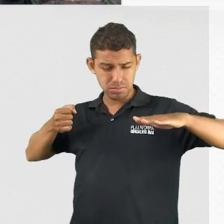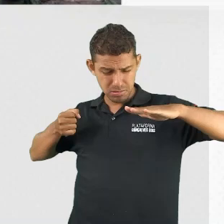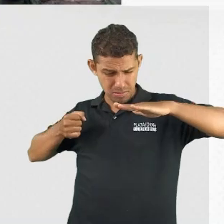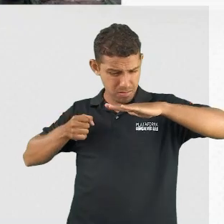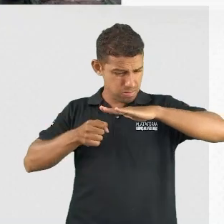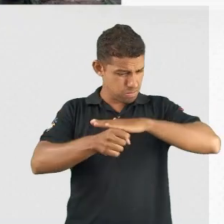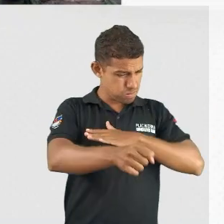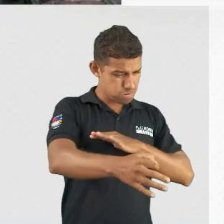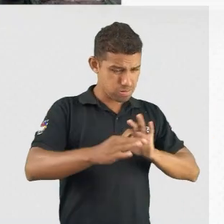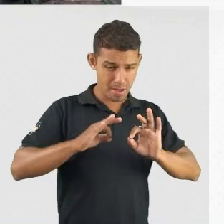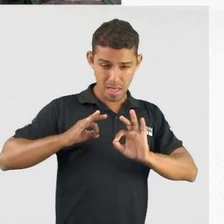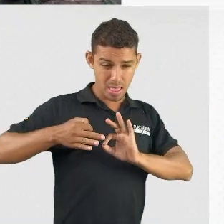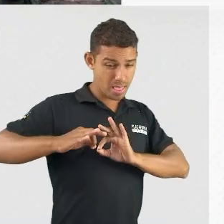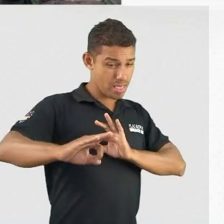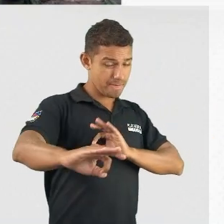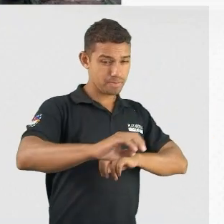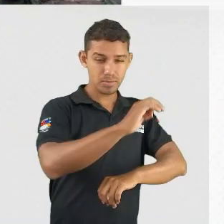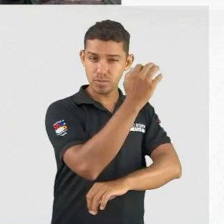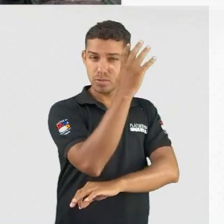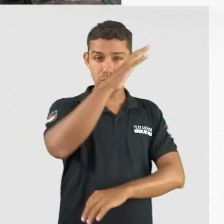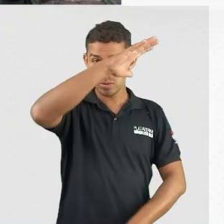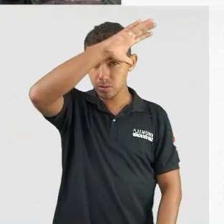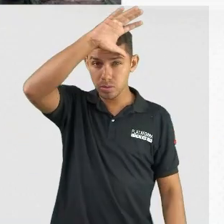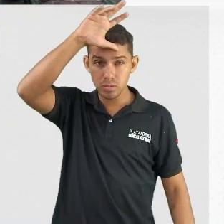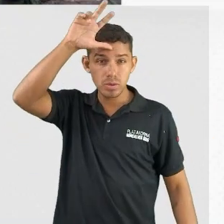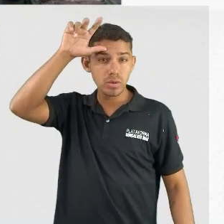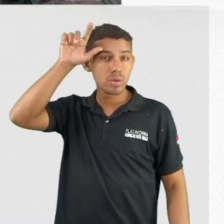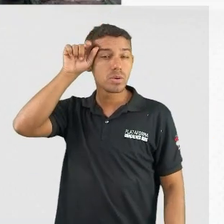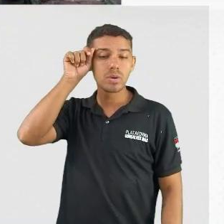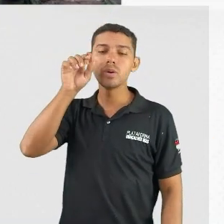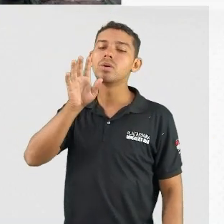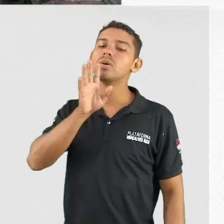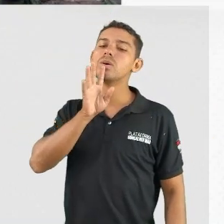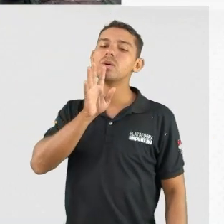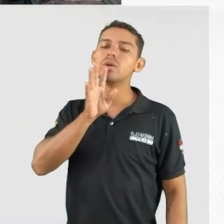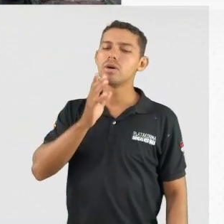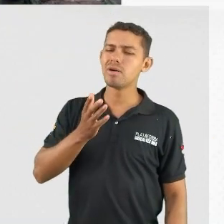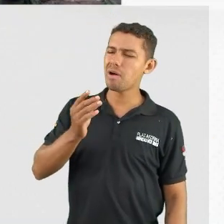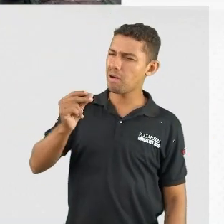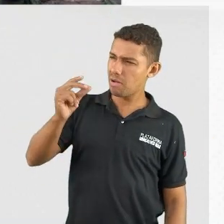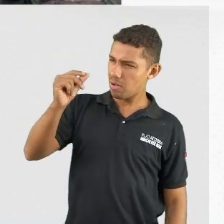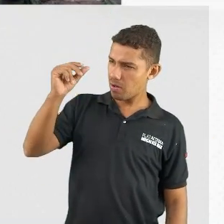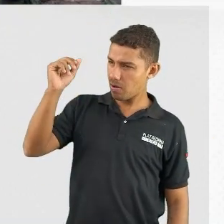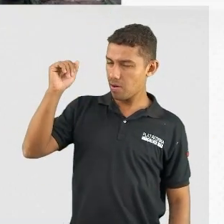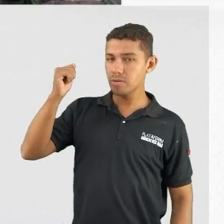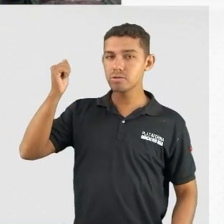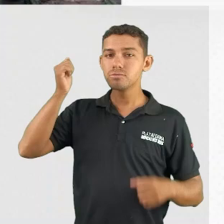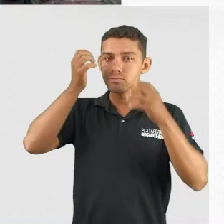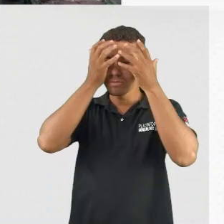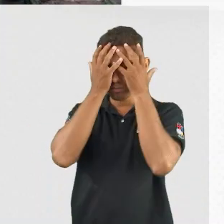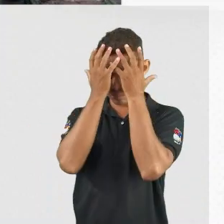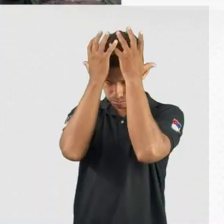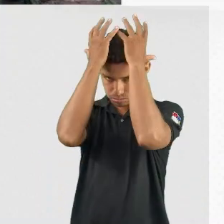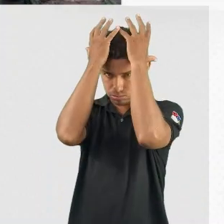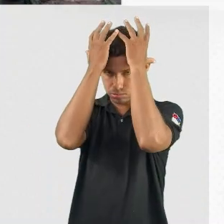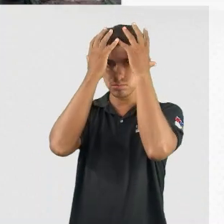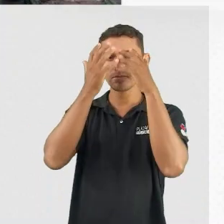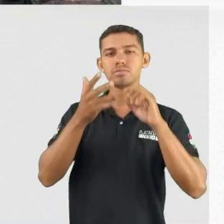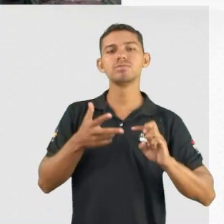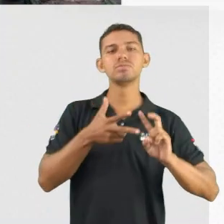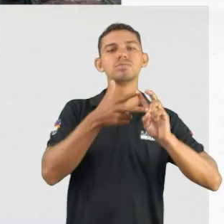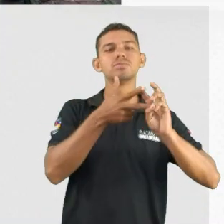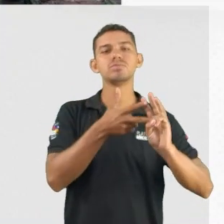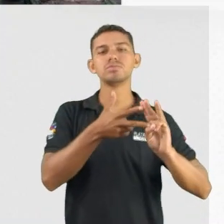selva amazônica, atrás do conhecimento de velhos xamãs e pajés. A contribuição dos